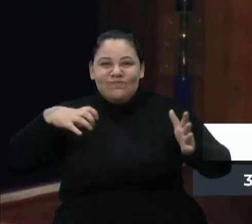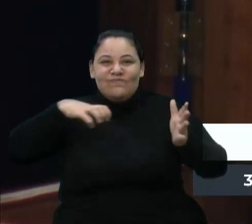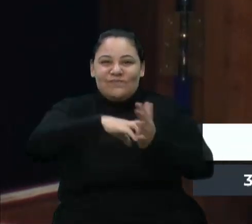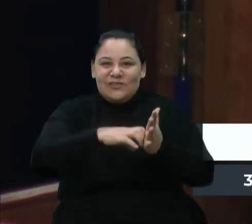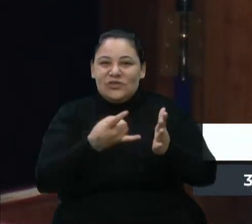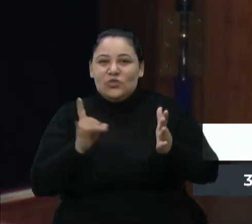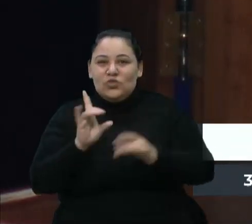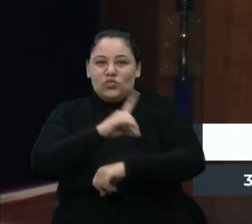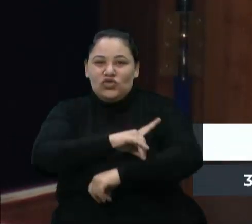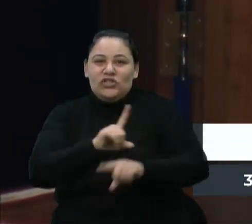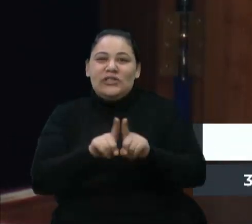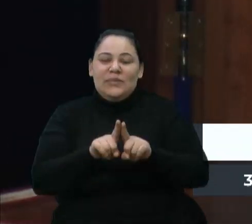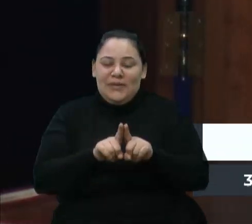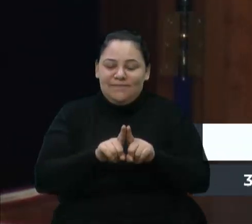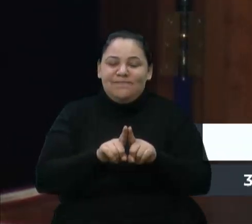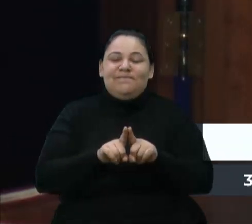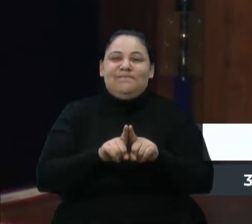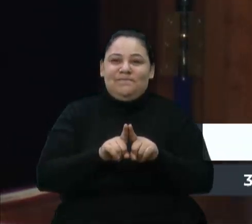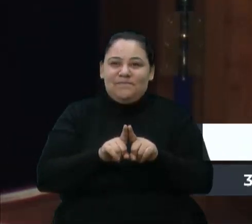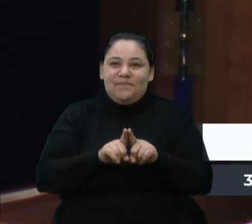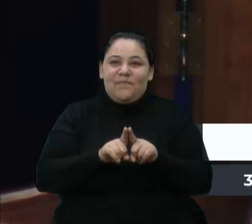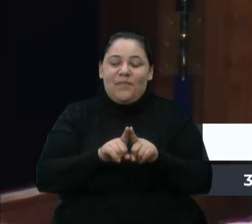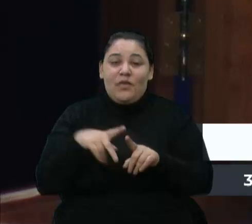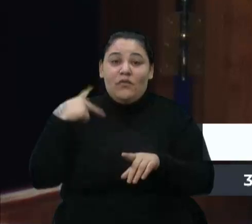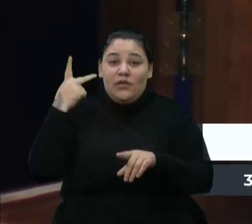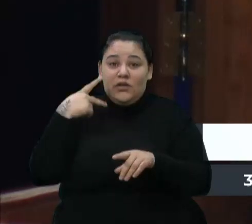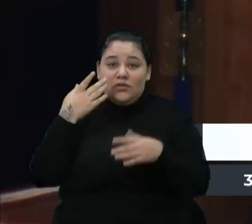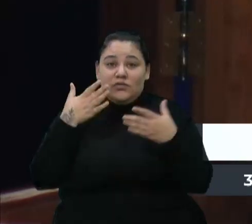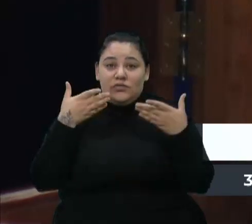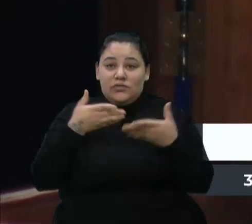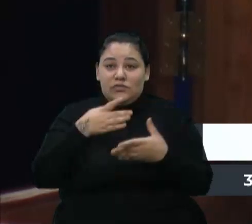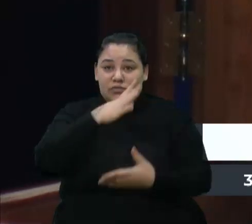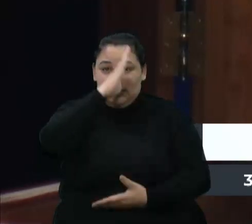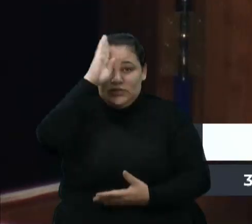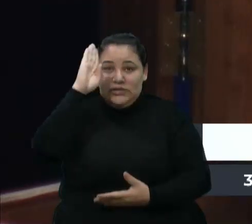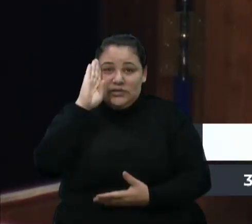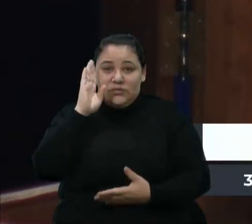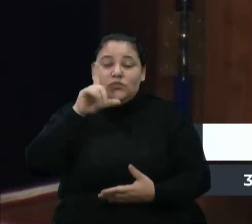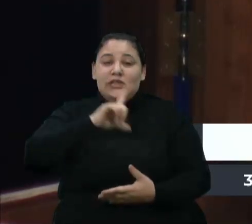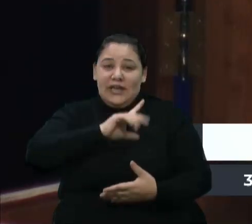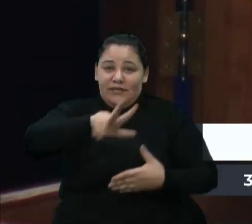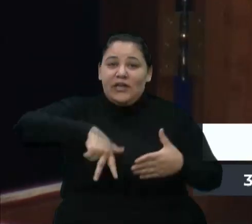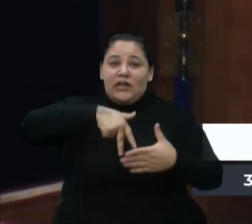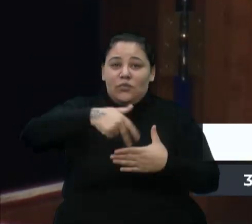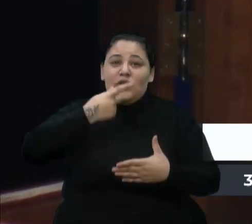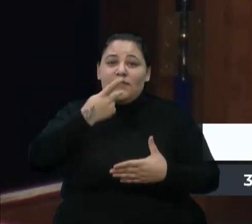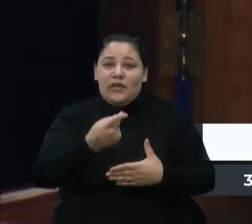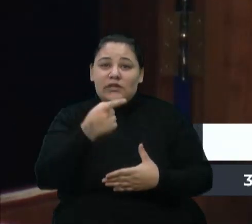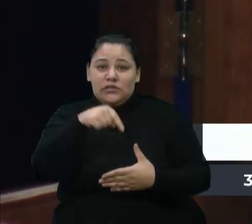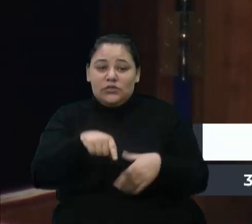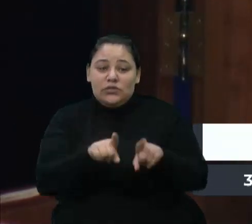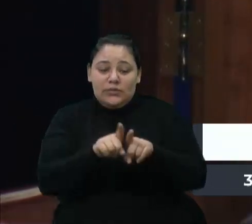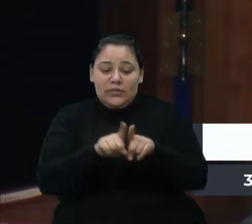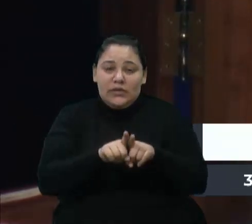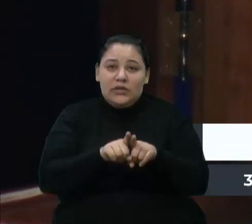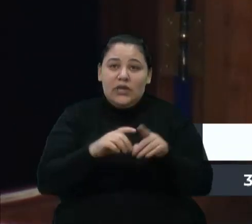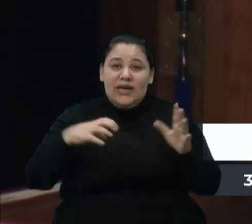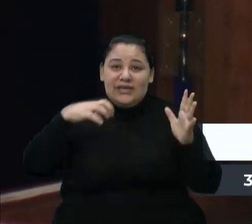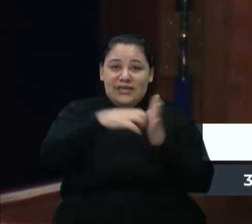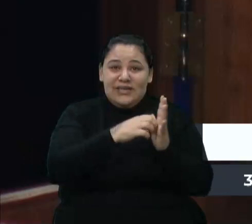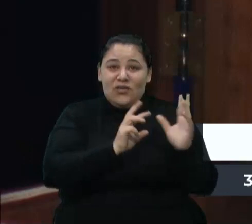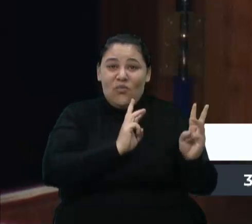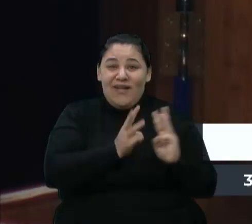últimos dias, o qual o vereador Bressan, agora há poucos dias, teve aqui nessa tribuna falando de um acidente de uma